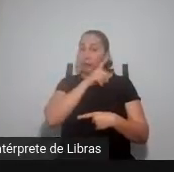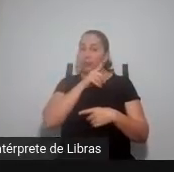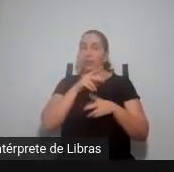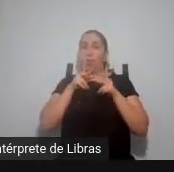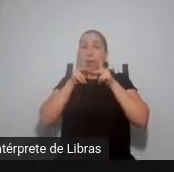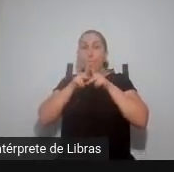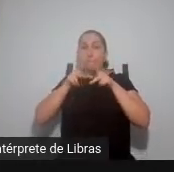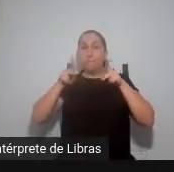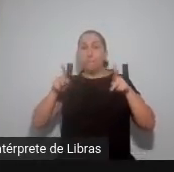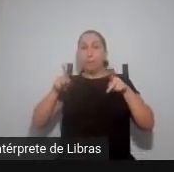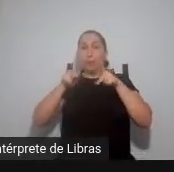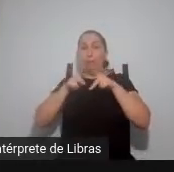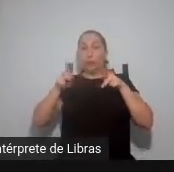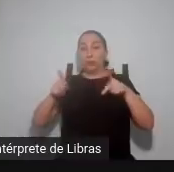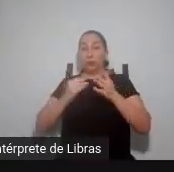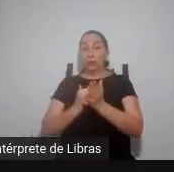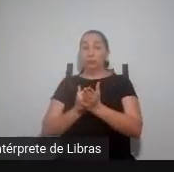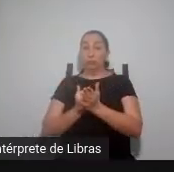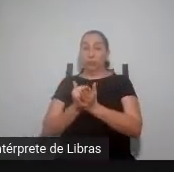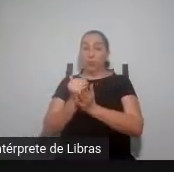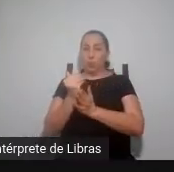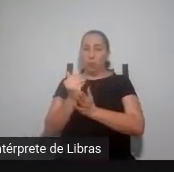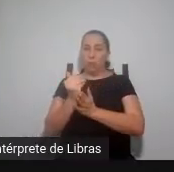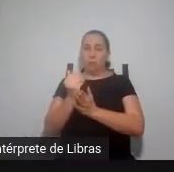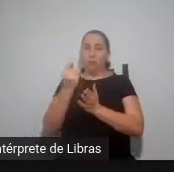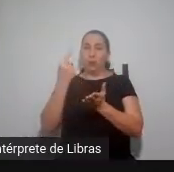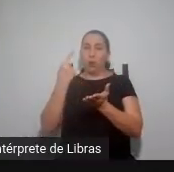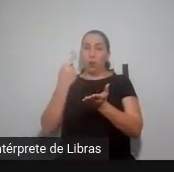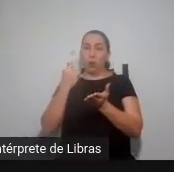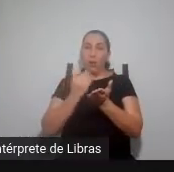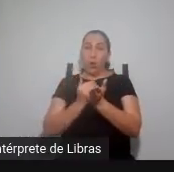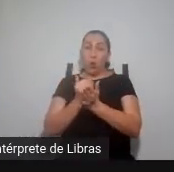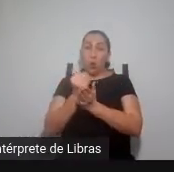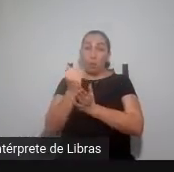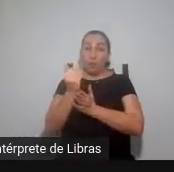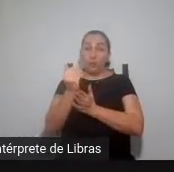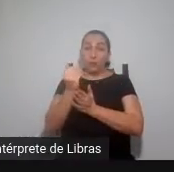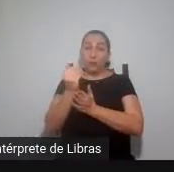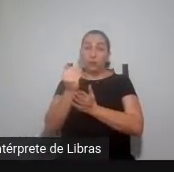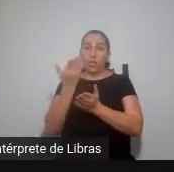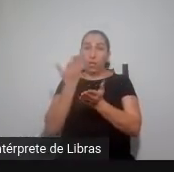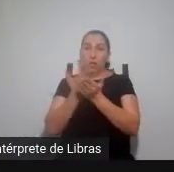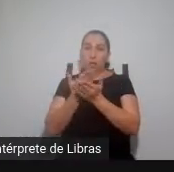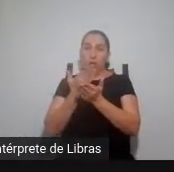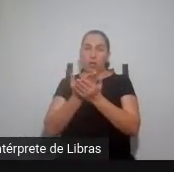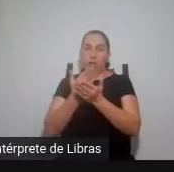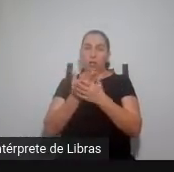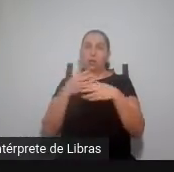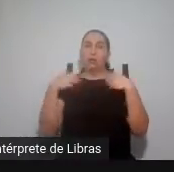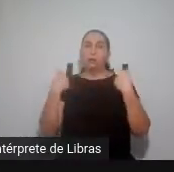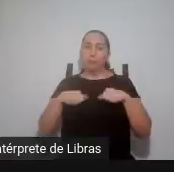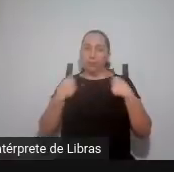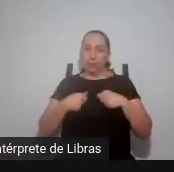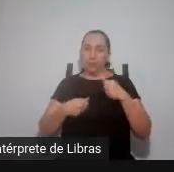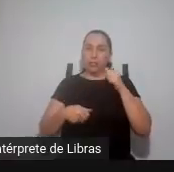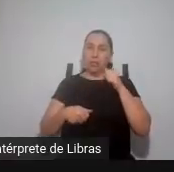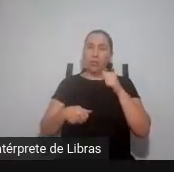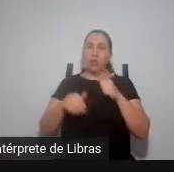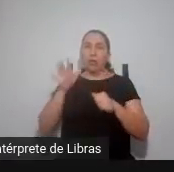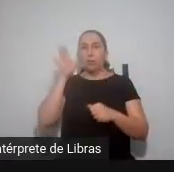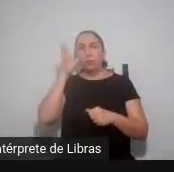minutos iniciais e os finais dos encontros síncronos, nós tínhamos que escutar essas crianças. E